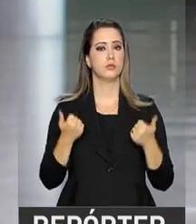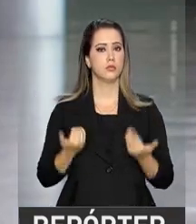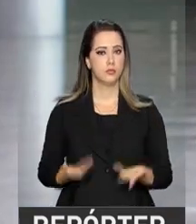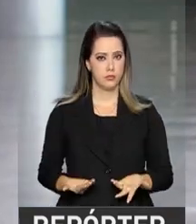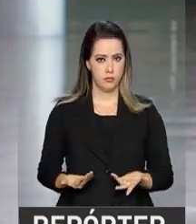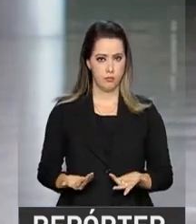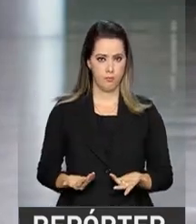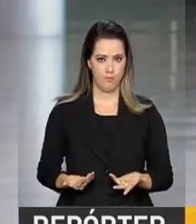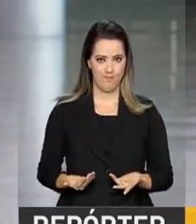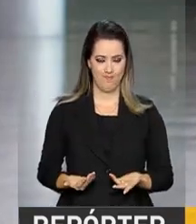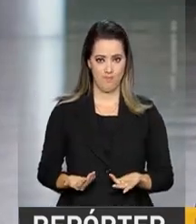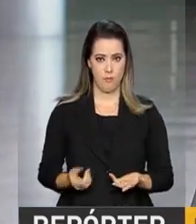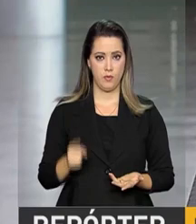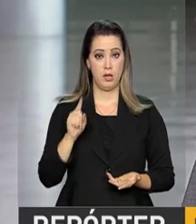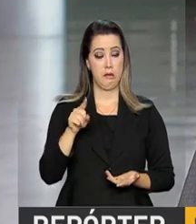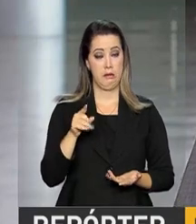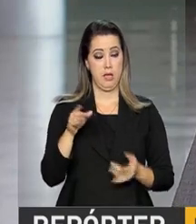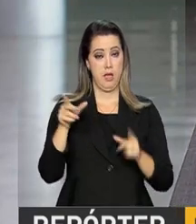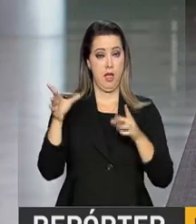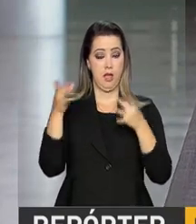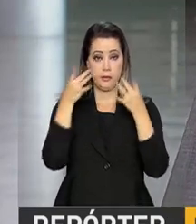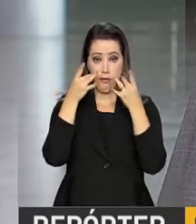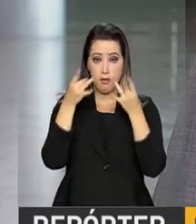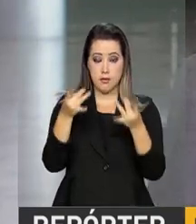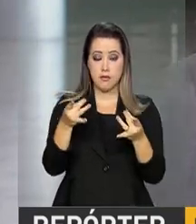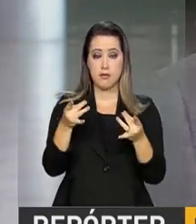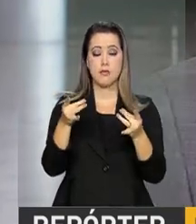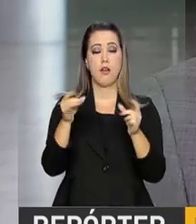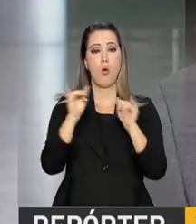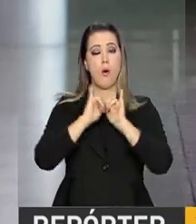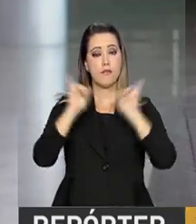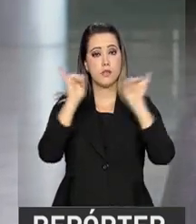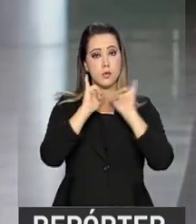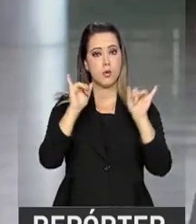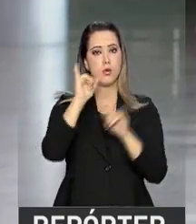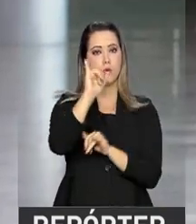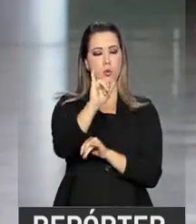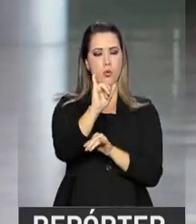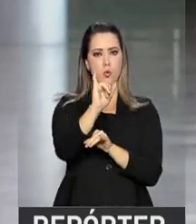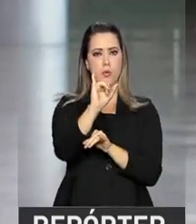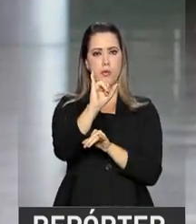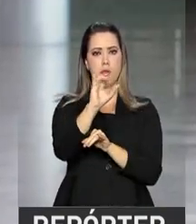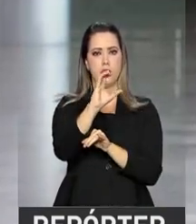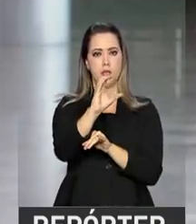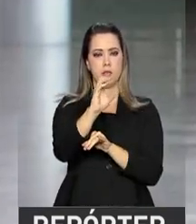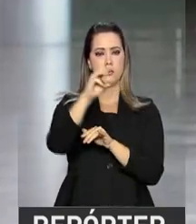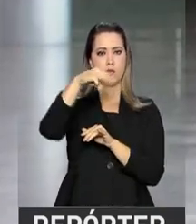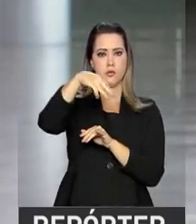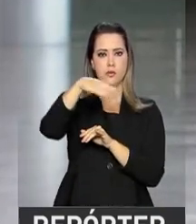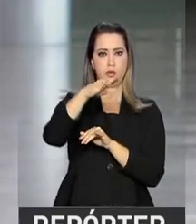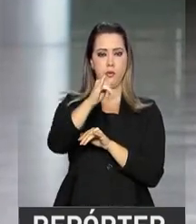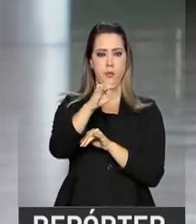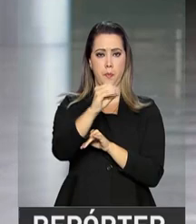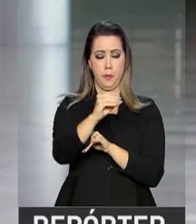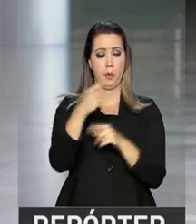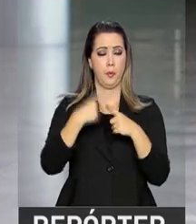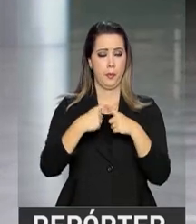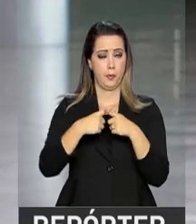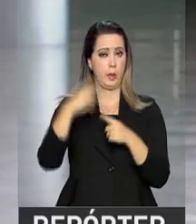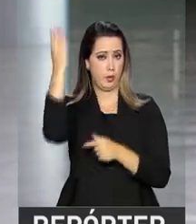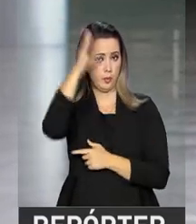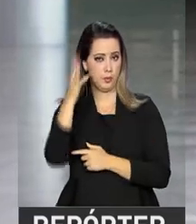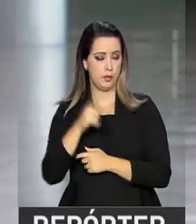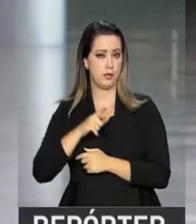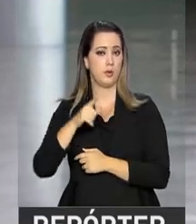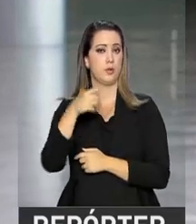olha só isso é esse sinal de alerta do icm-bio serve muito mais como uma precaução no brasil existem